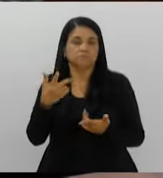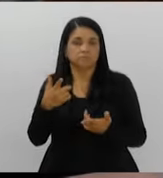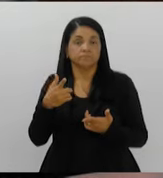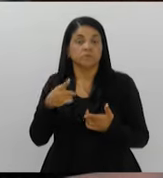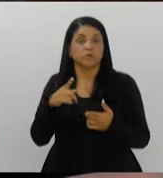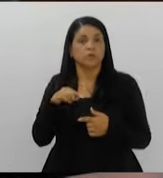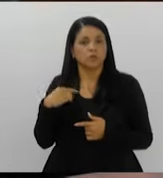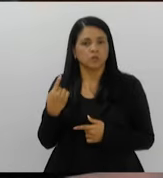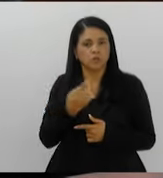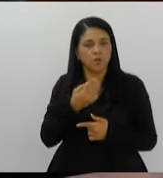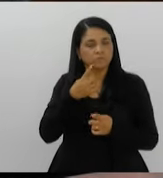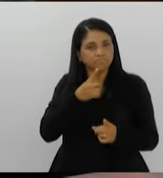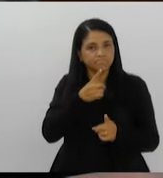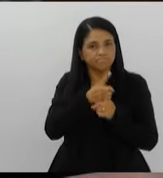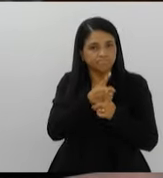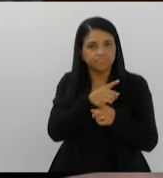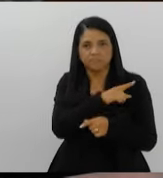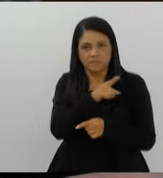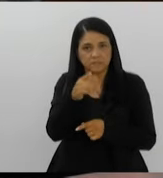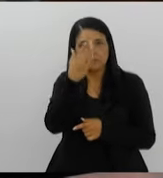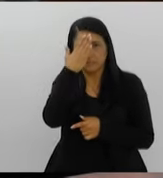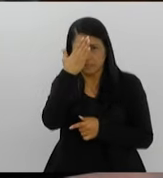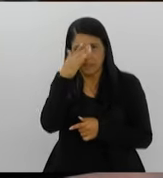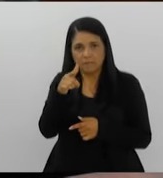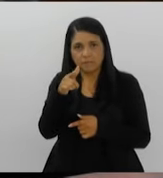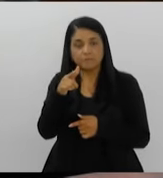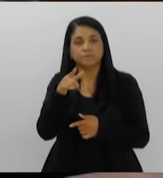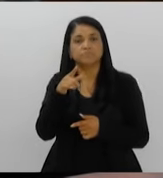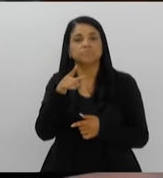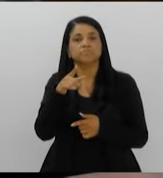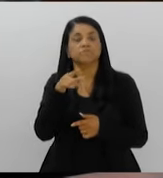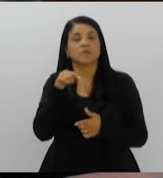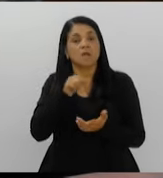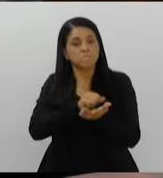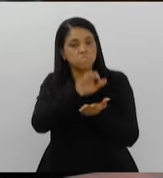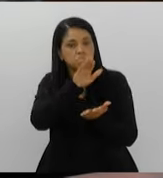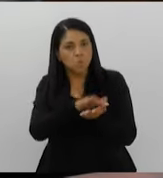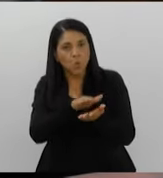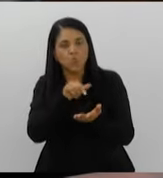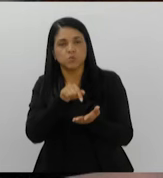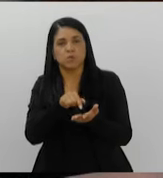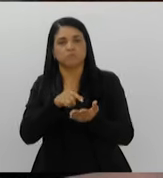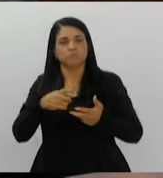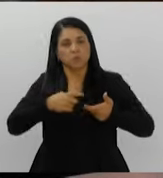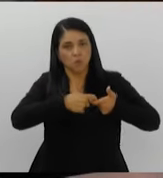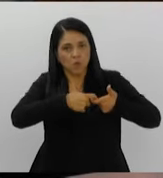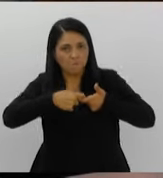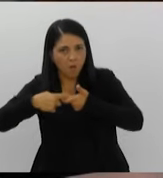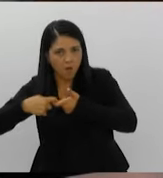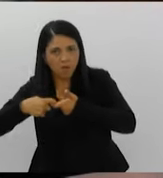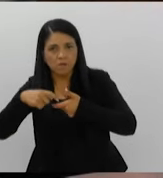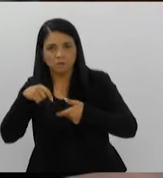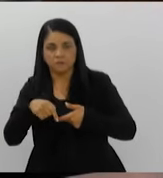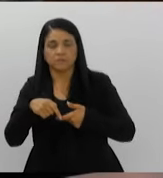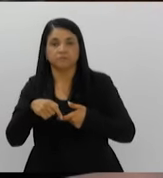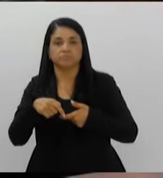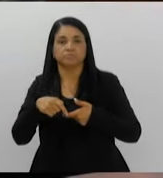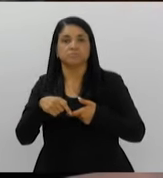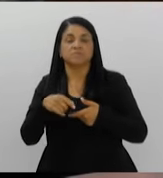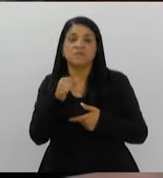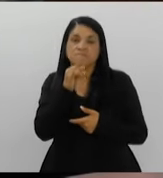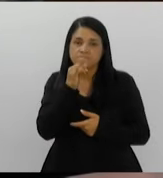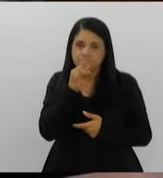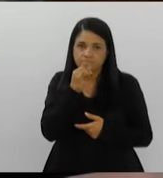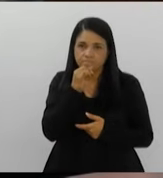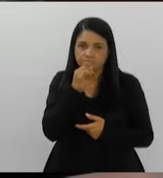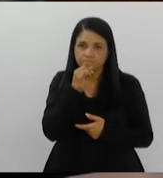como é ciência de todos, por uma verdadeira indústria da multa e uma máfia do reboque que tem,